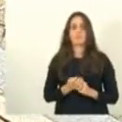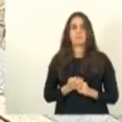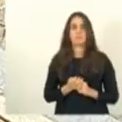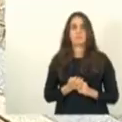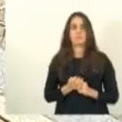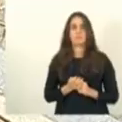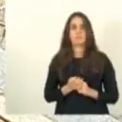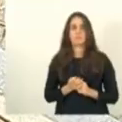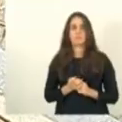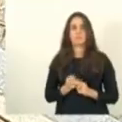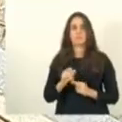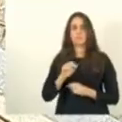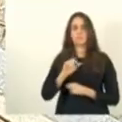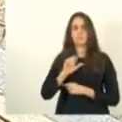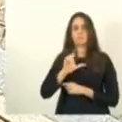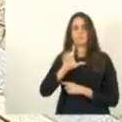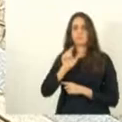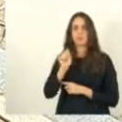Deputado Bruno Lamas.